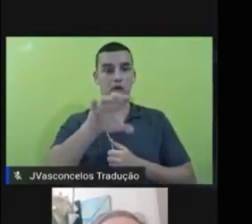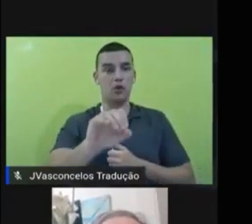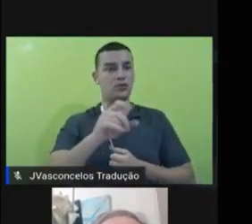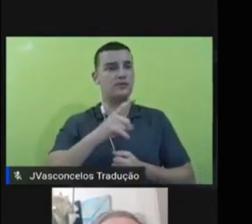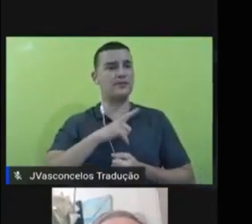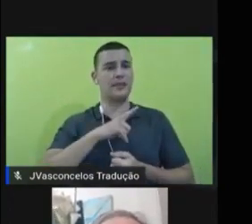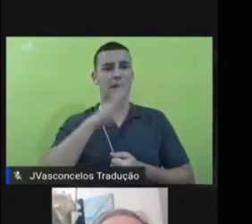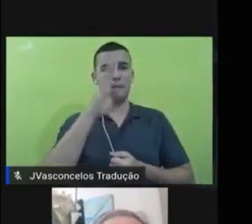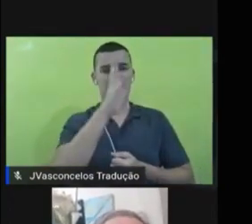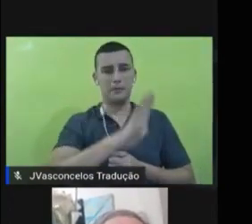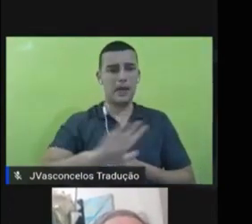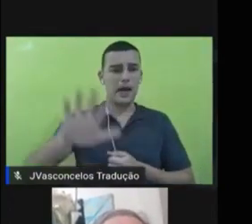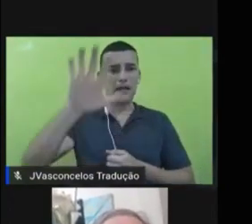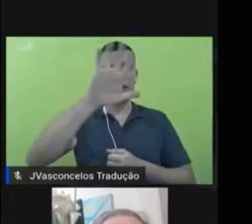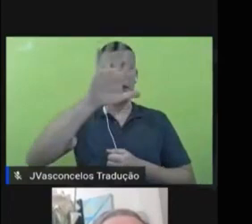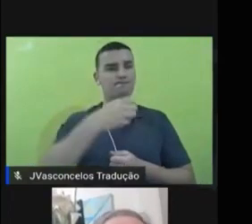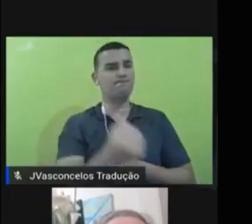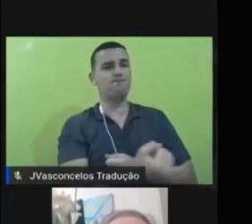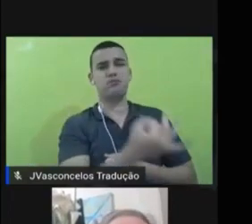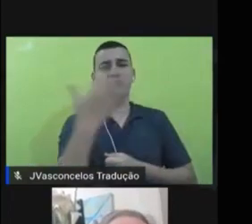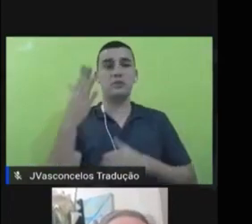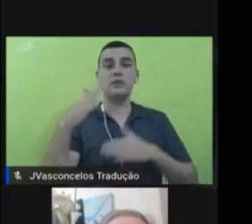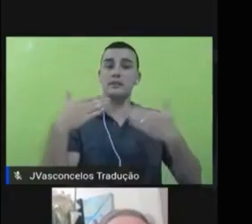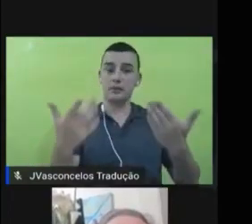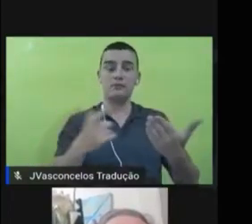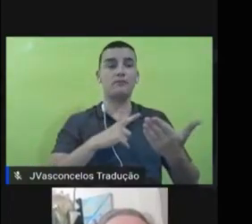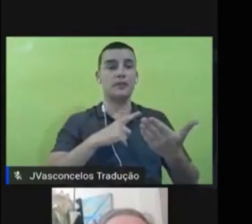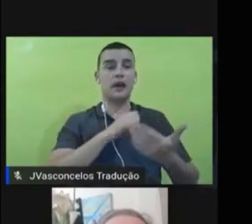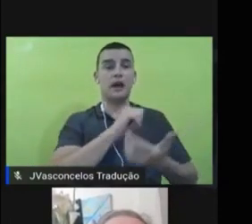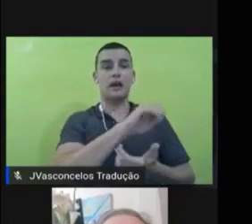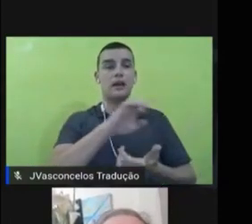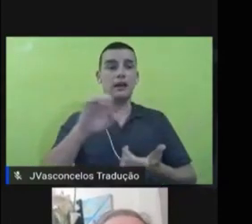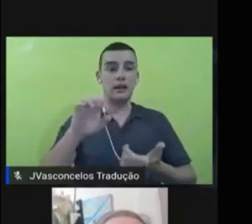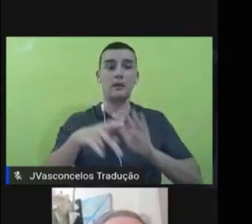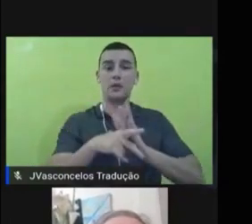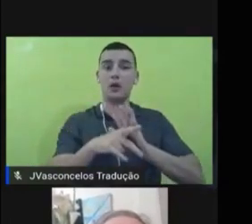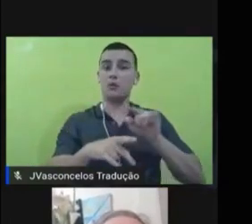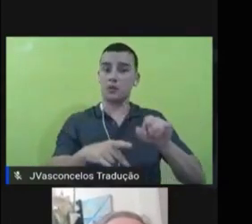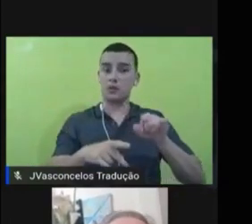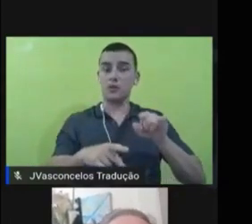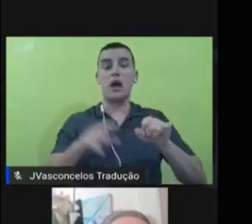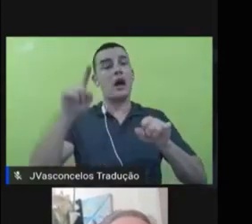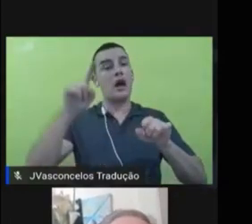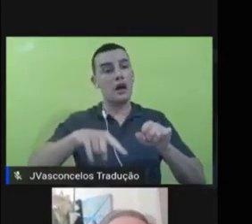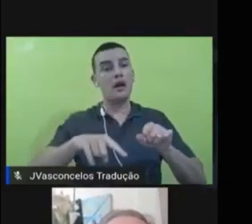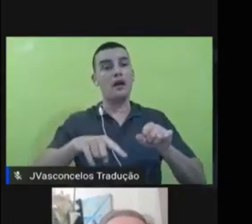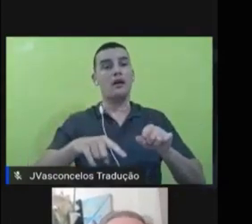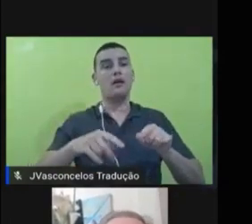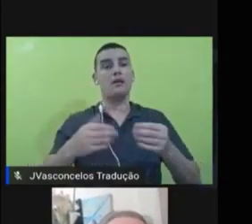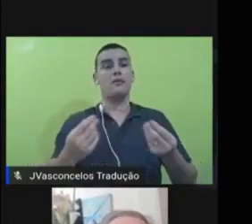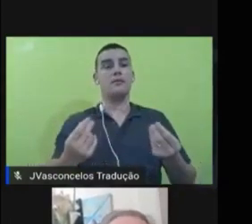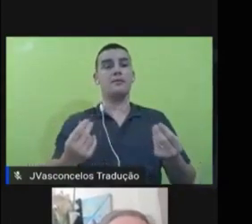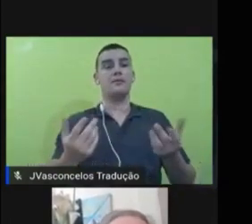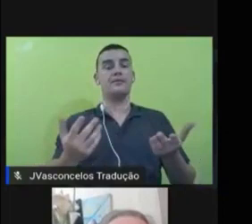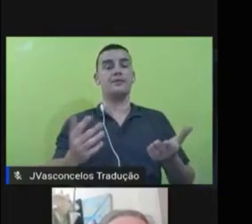esse atendimento educacional prestado nessa casa de apoio como um atendimento